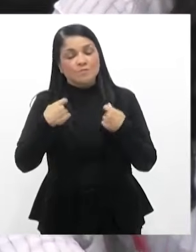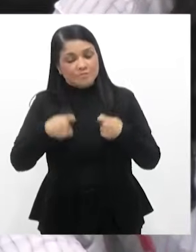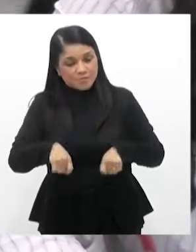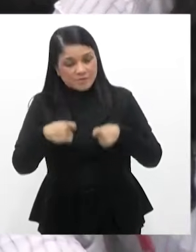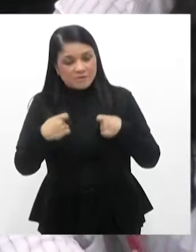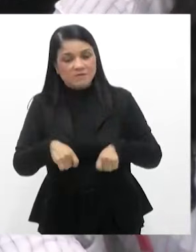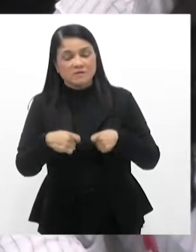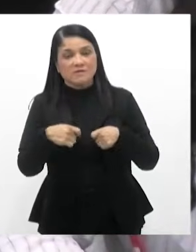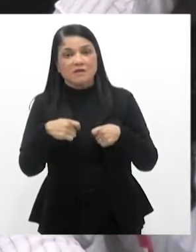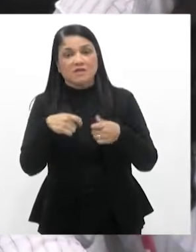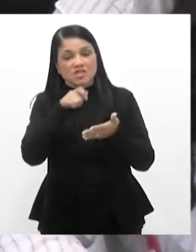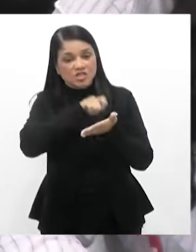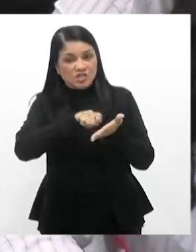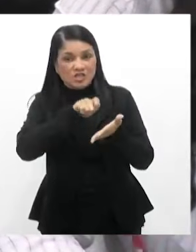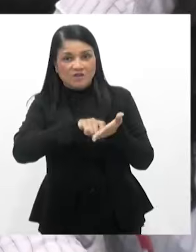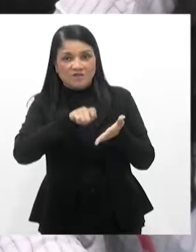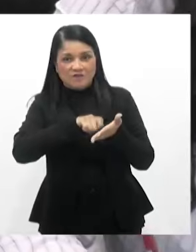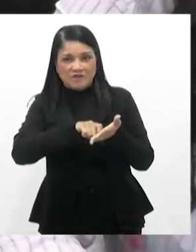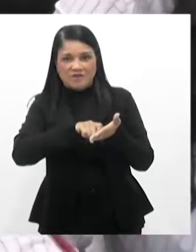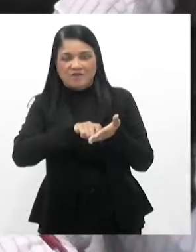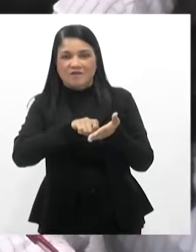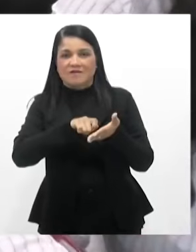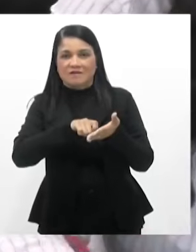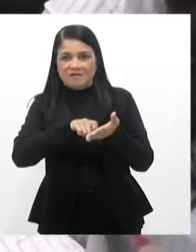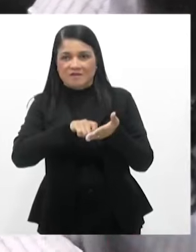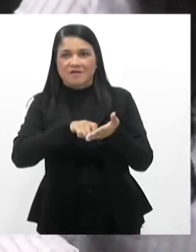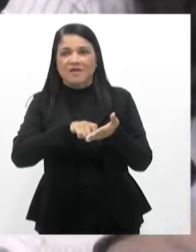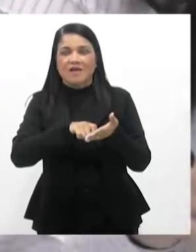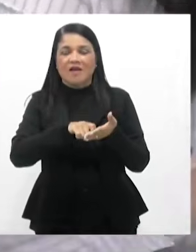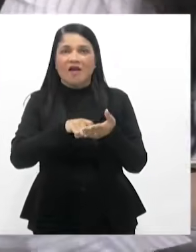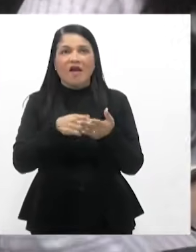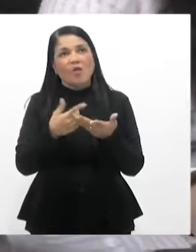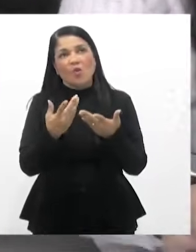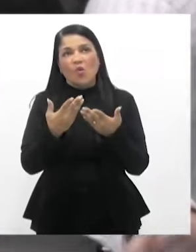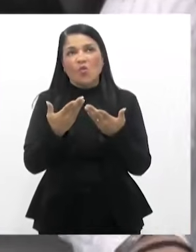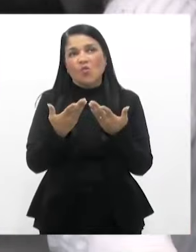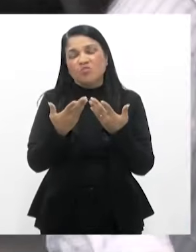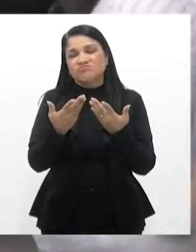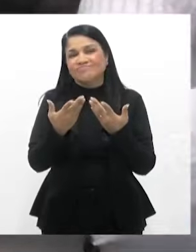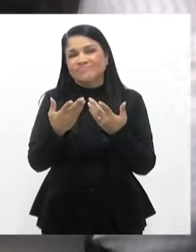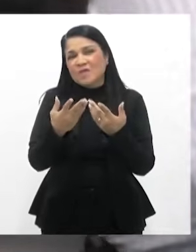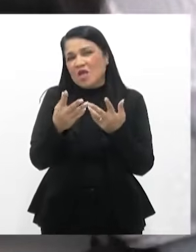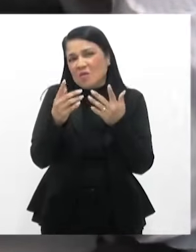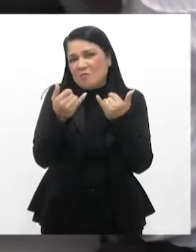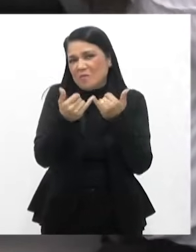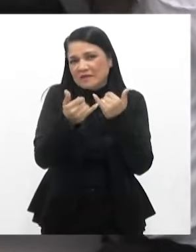estar escrito e não estar subentendido. É quase a mesma coisa, é a mesma coisa.